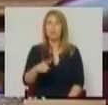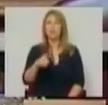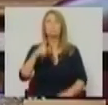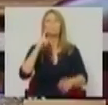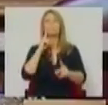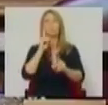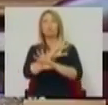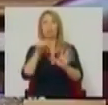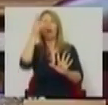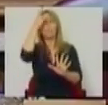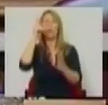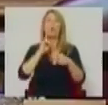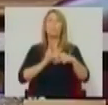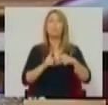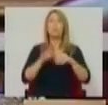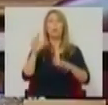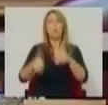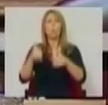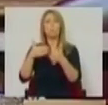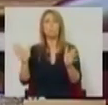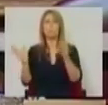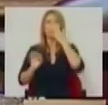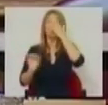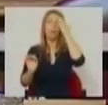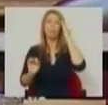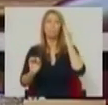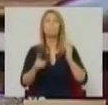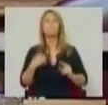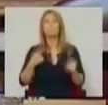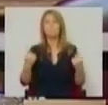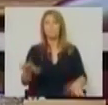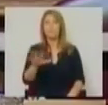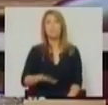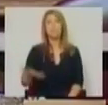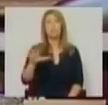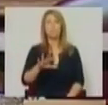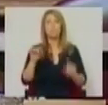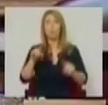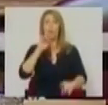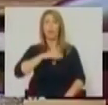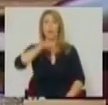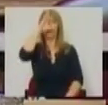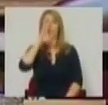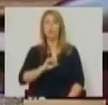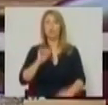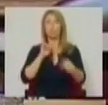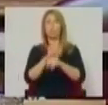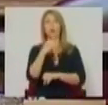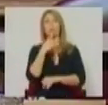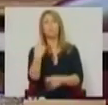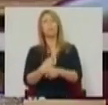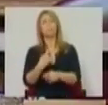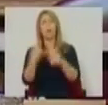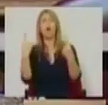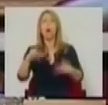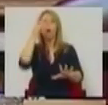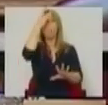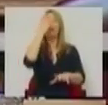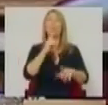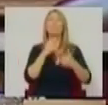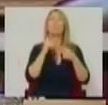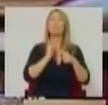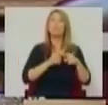concursos abertos. E nós passamos pela situação de ter aqui a Ministra do Mar a dizer que, apesar de haver pareceres positivos, os concursos